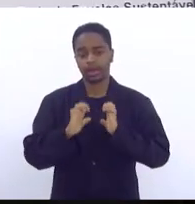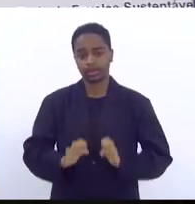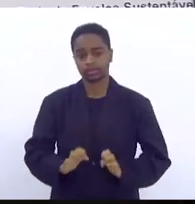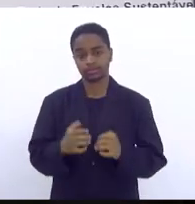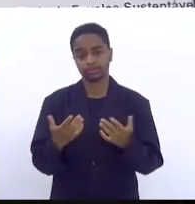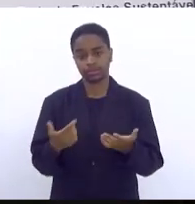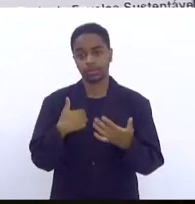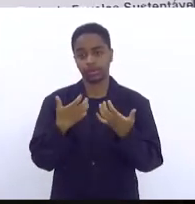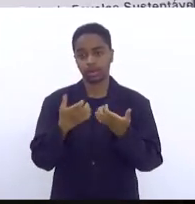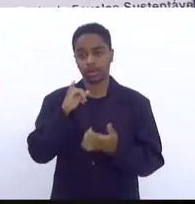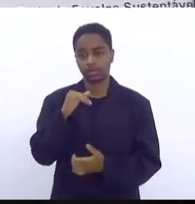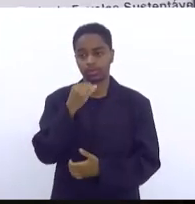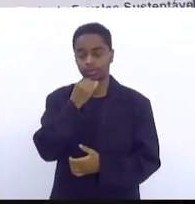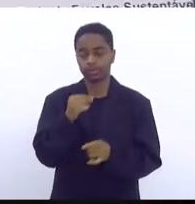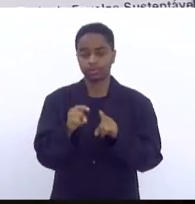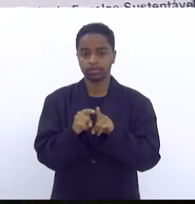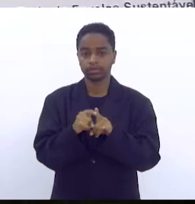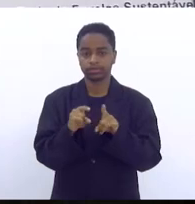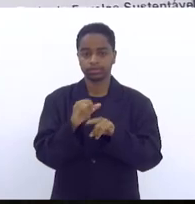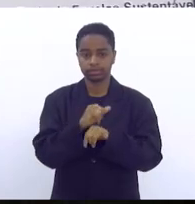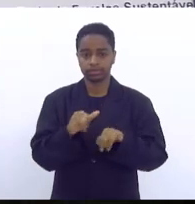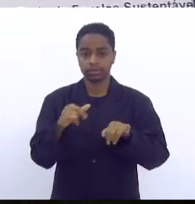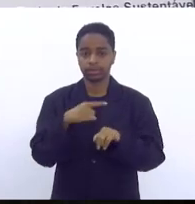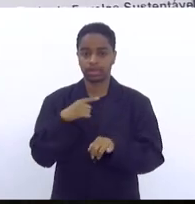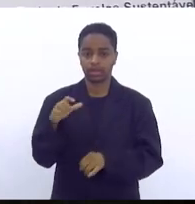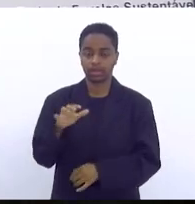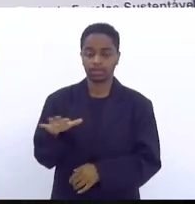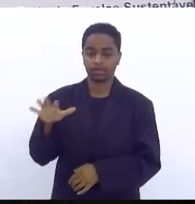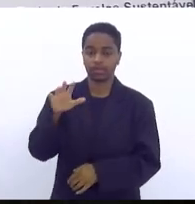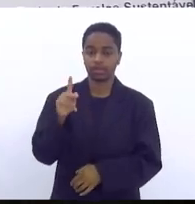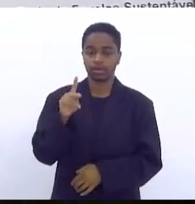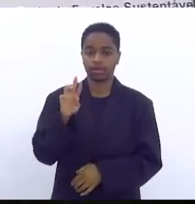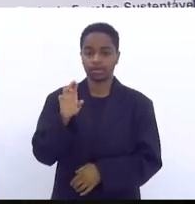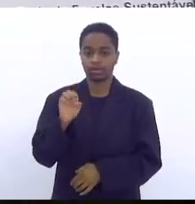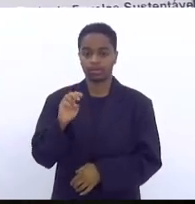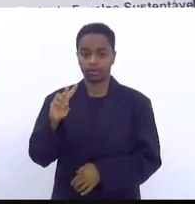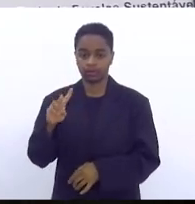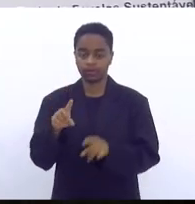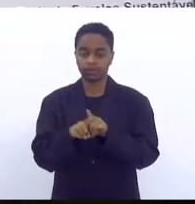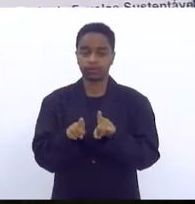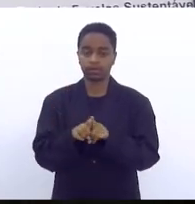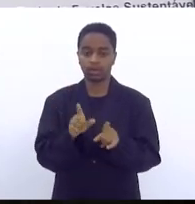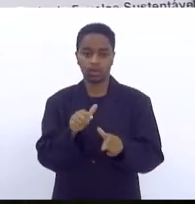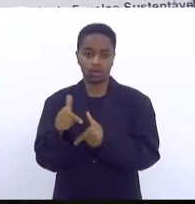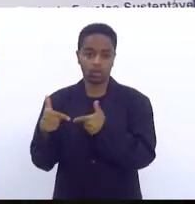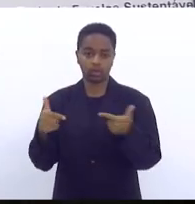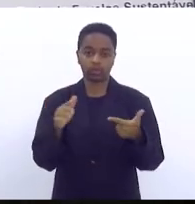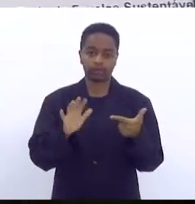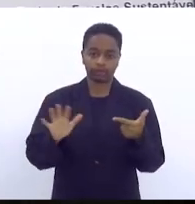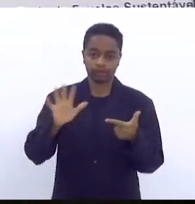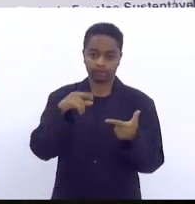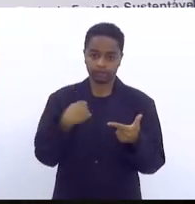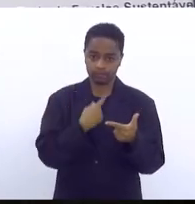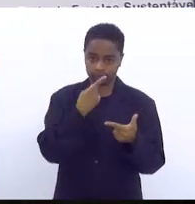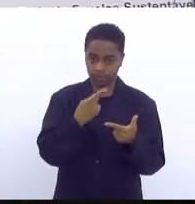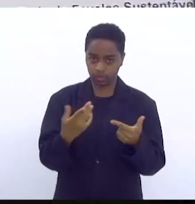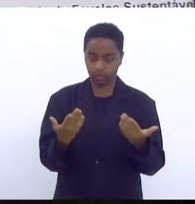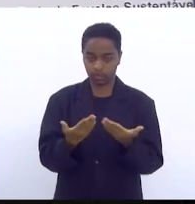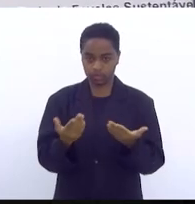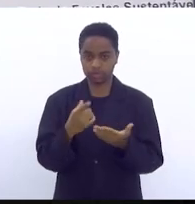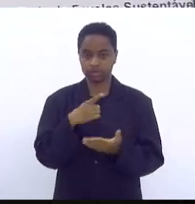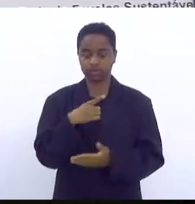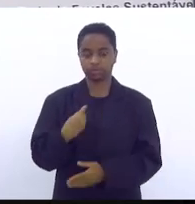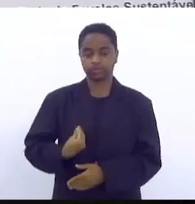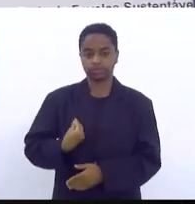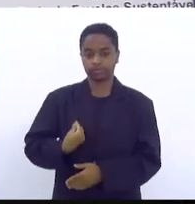só queria aproveitando que além da Providência e as outras comunidades que foram mencionadas aqui hoje na plenária tiveram